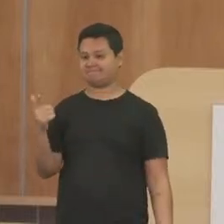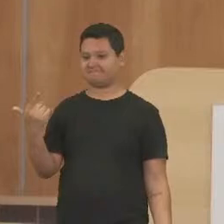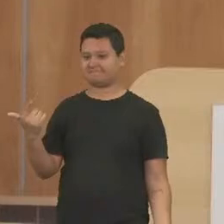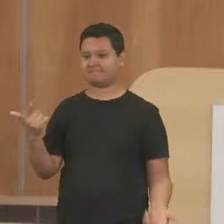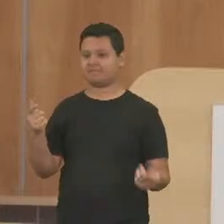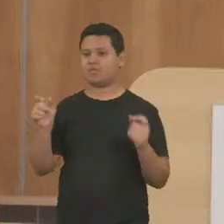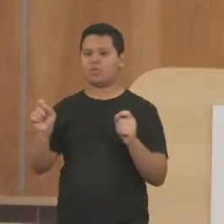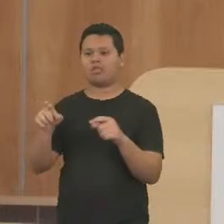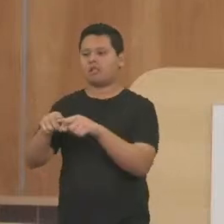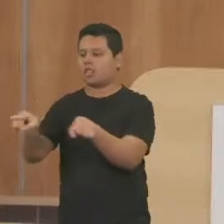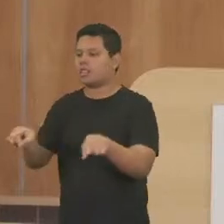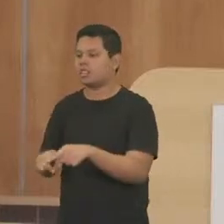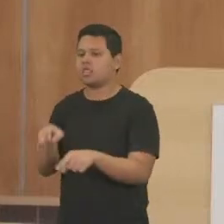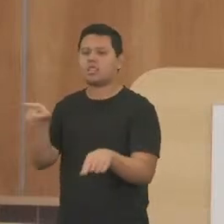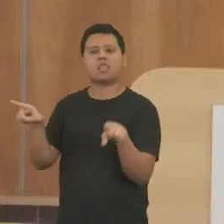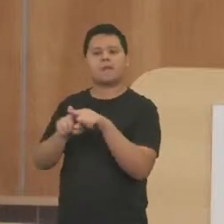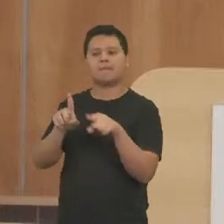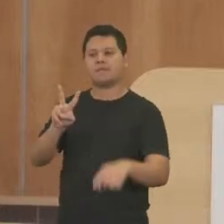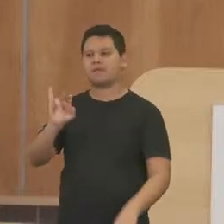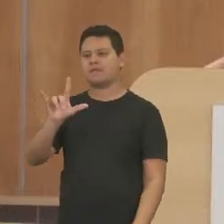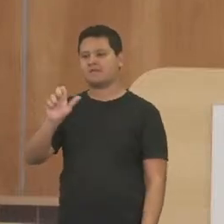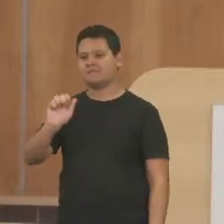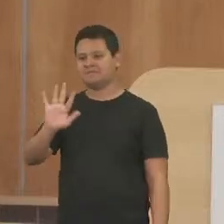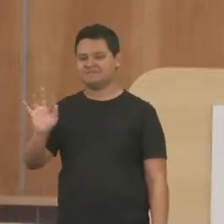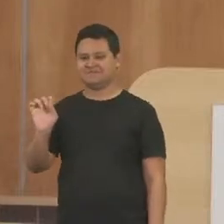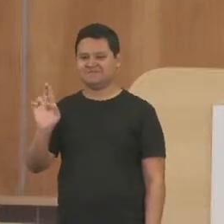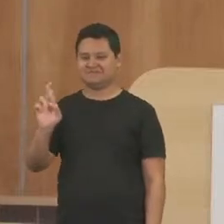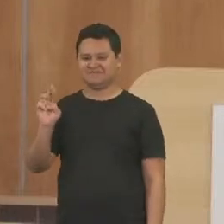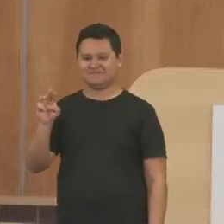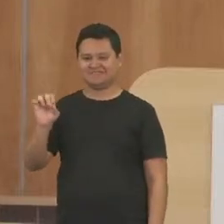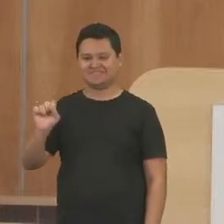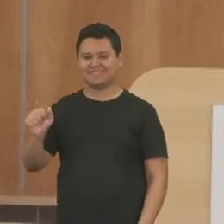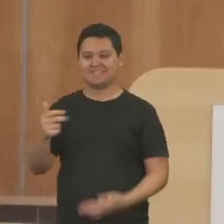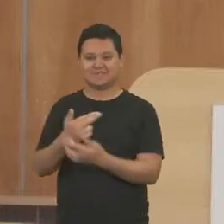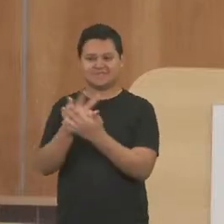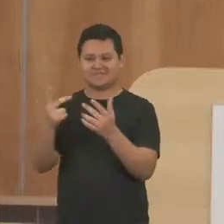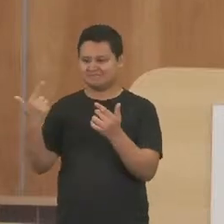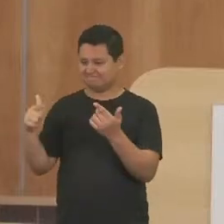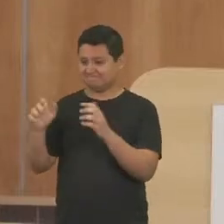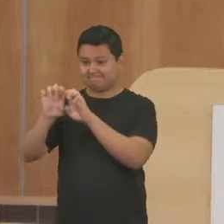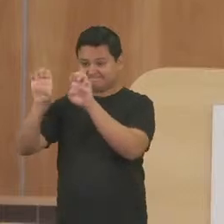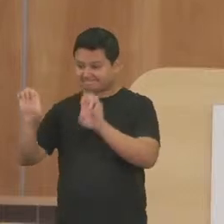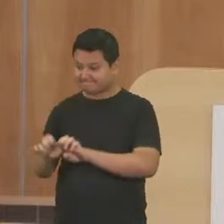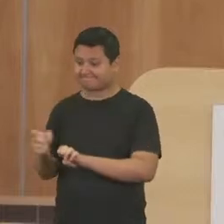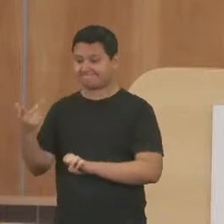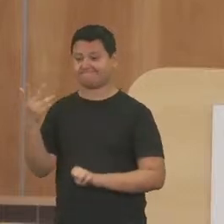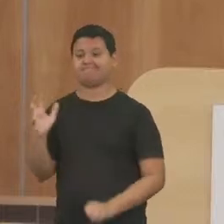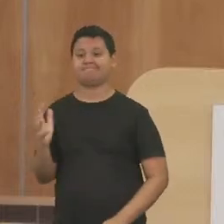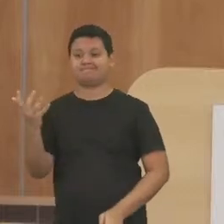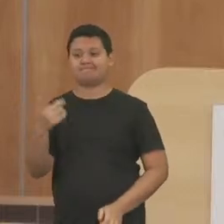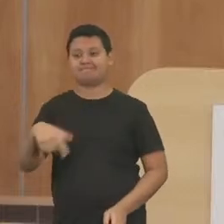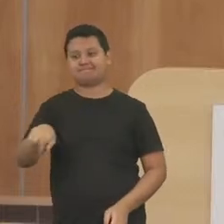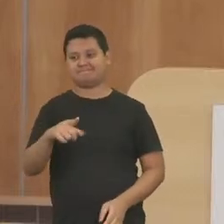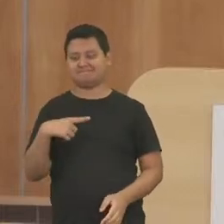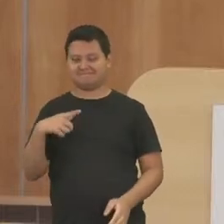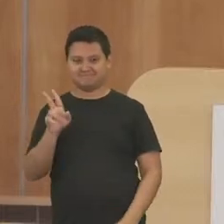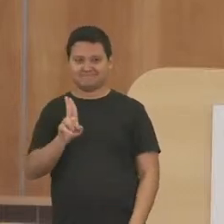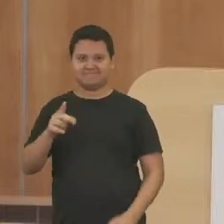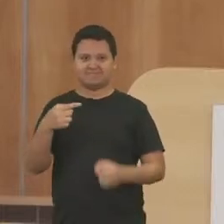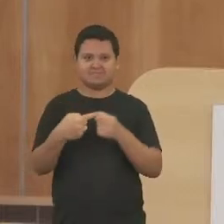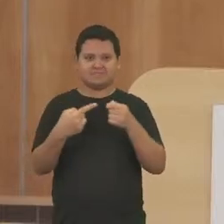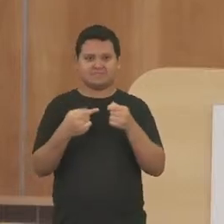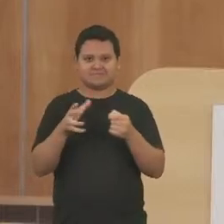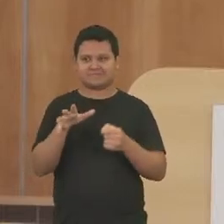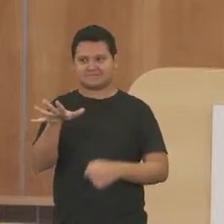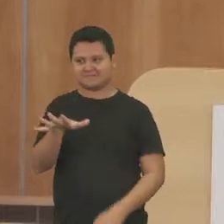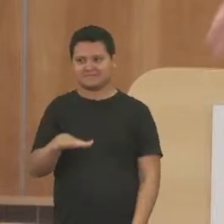o espaço do Vila Formosa, campos sem ter a mínima infraestrutura. Essa é a situação que a nossa cidade vive na área